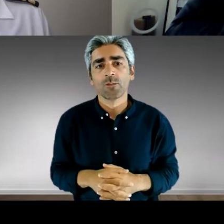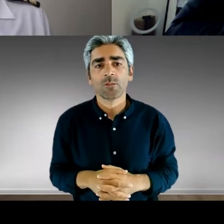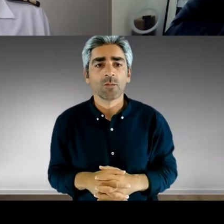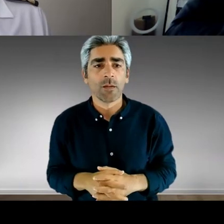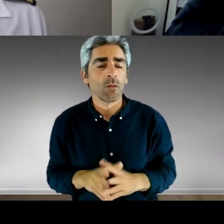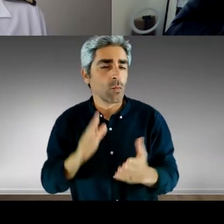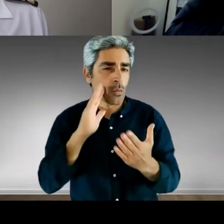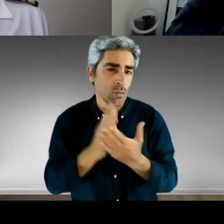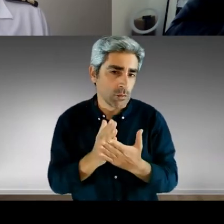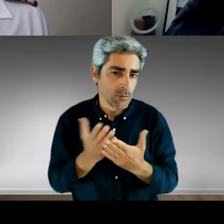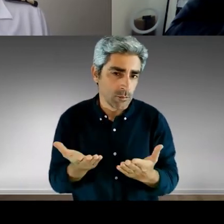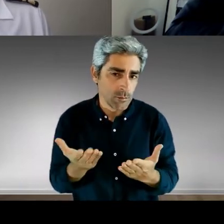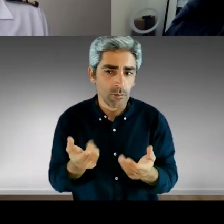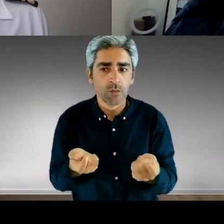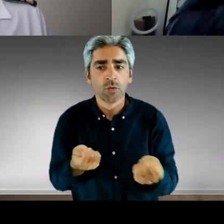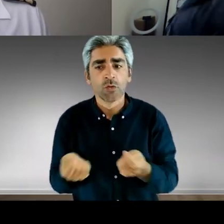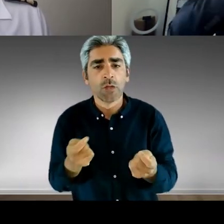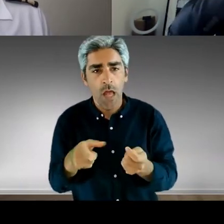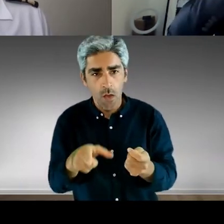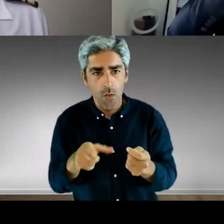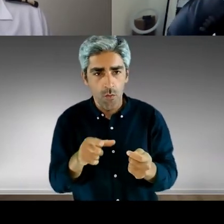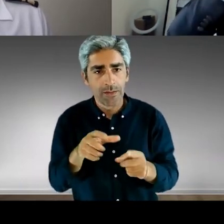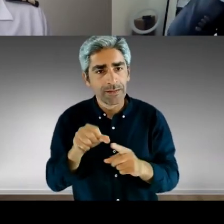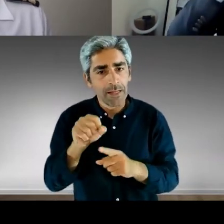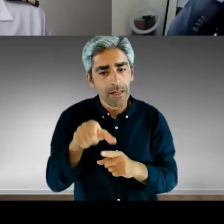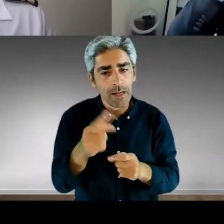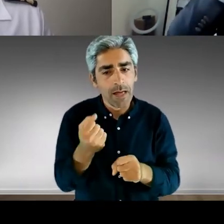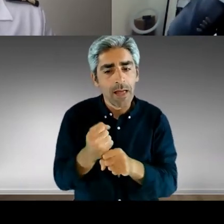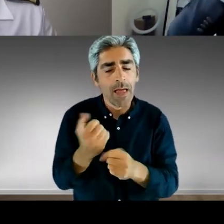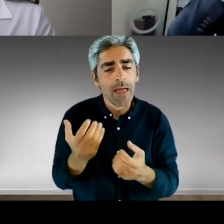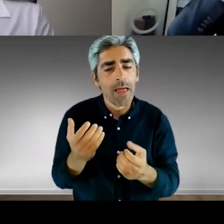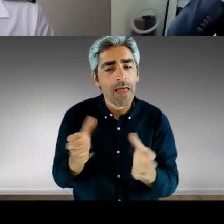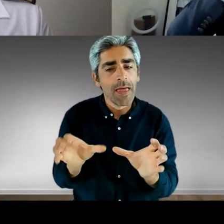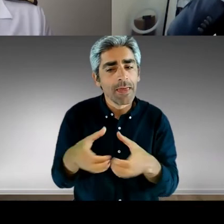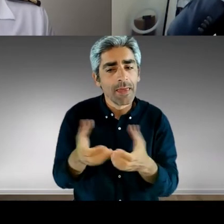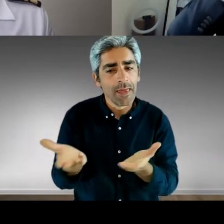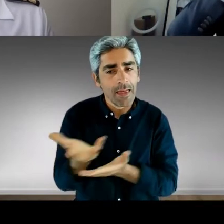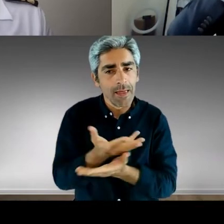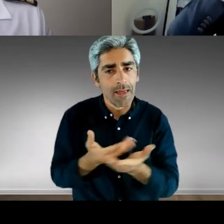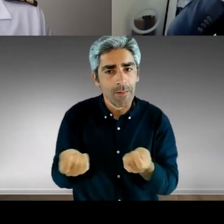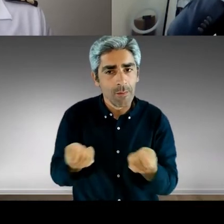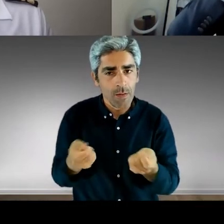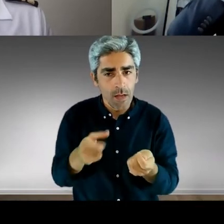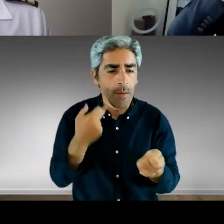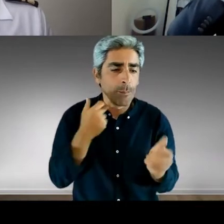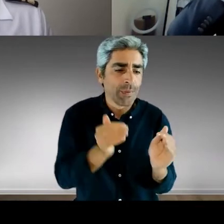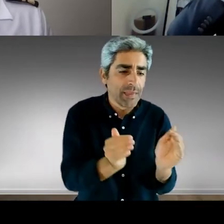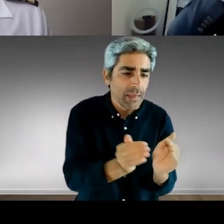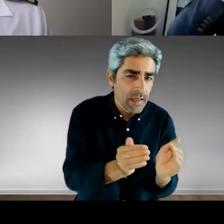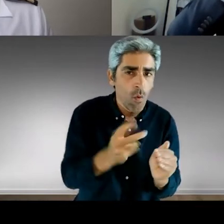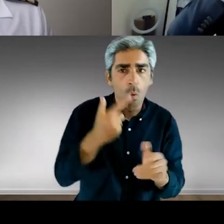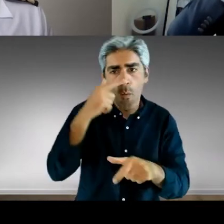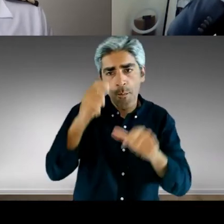Por fim, em termos de gestão do desempenho das pessoas e das equipas, fundamentalmente olhando para as pequenas equipas ou para as pessoas,